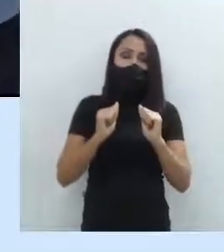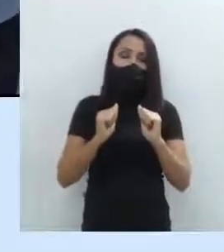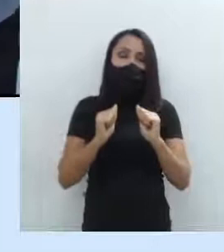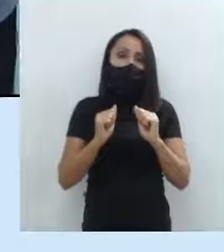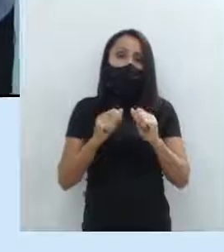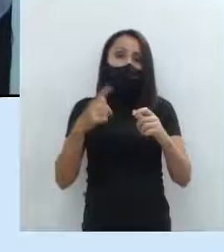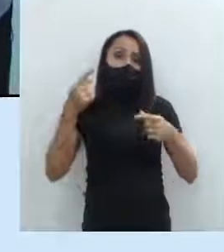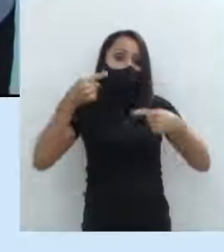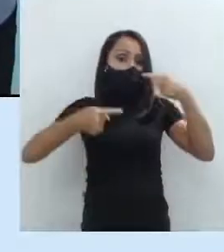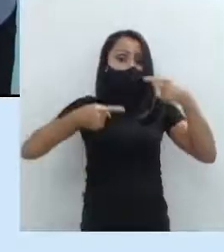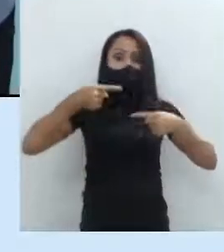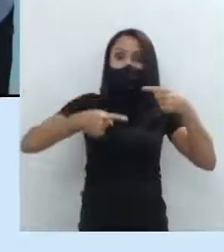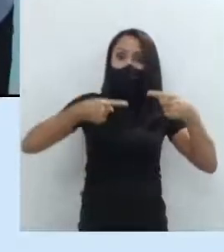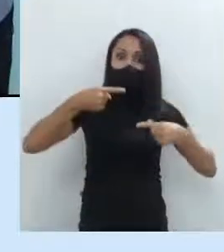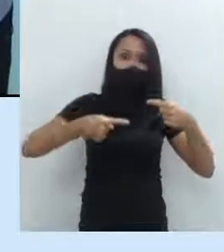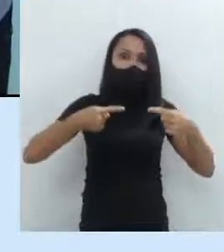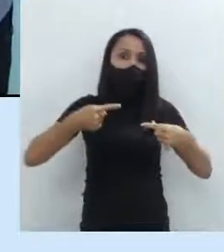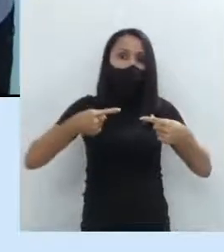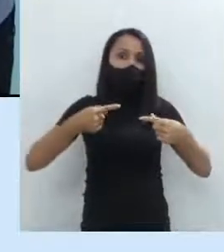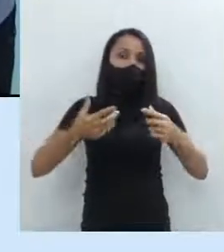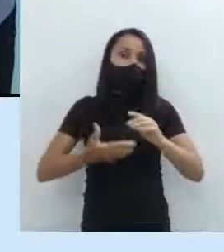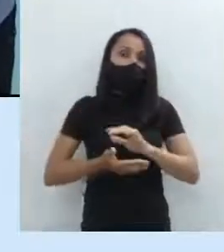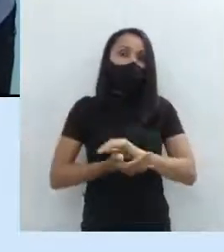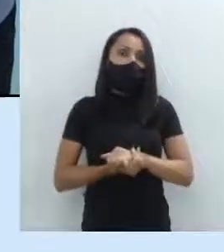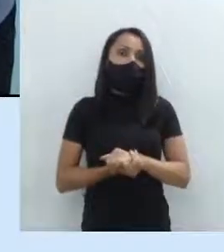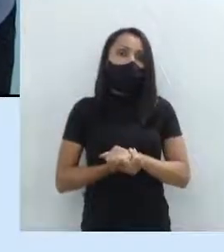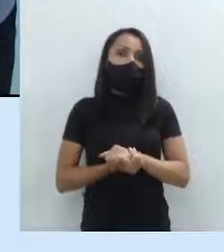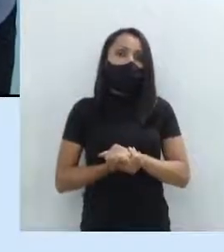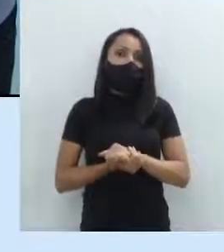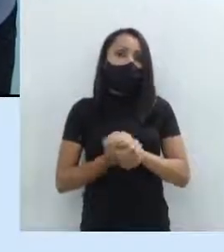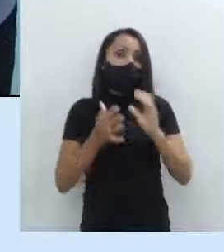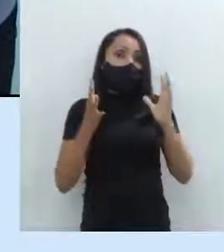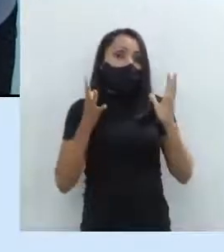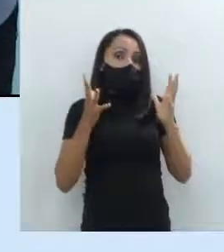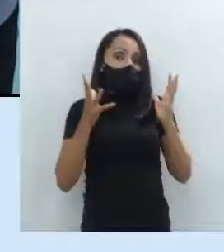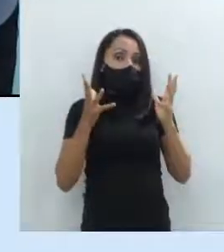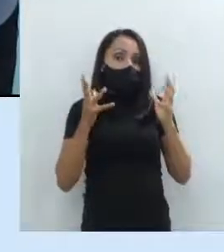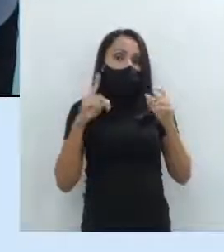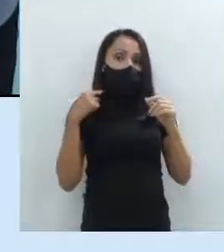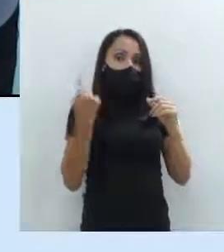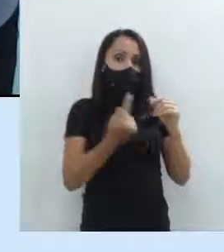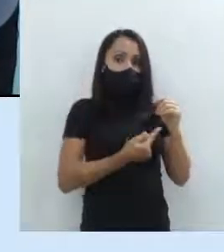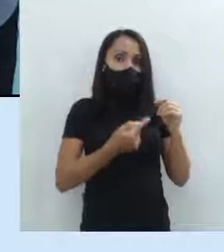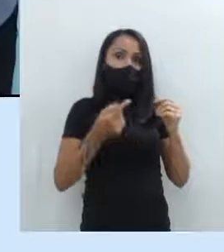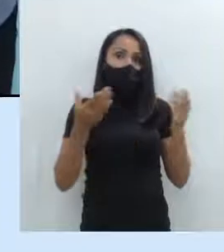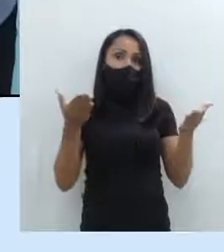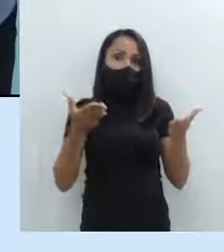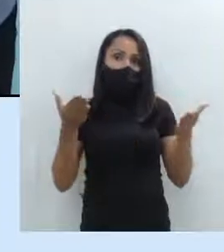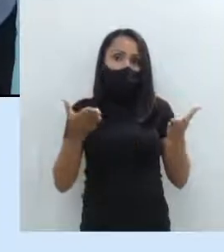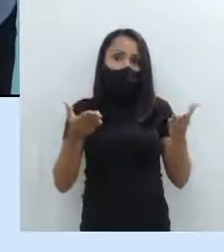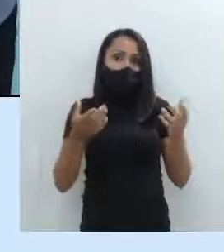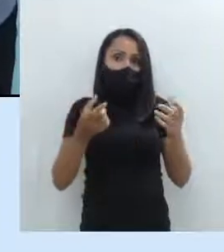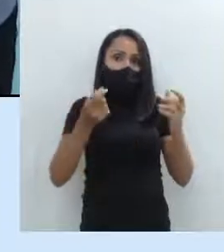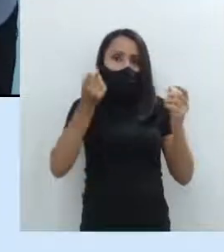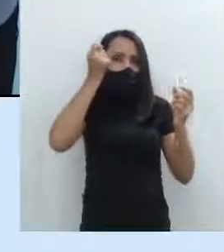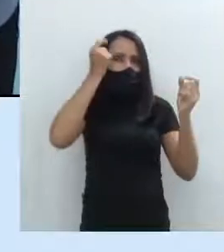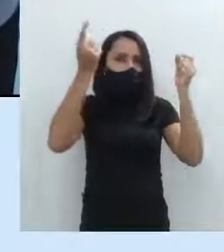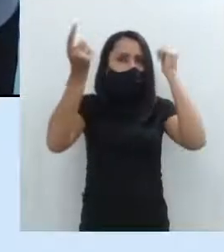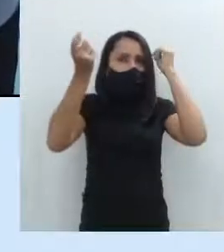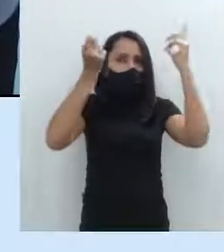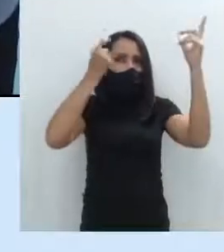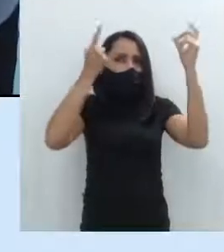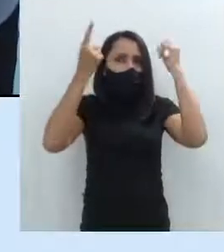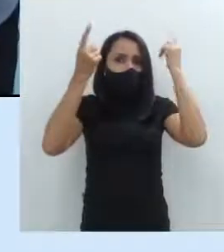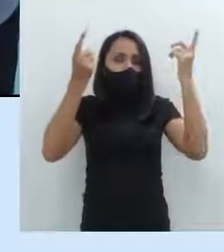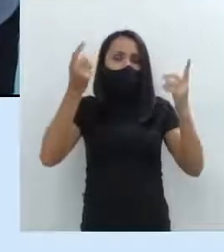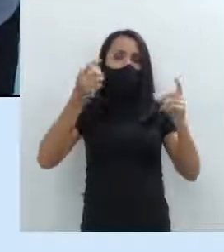em um político. O mito, nós hoje criamos vários tipos de mitos, várias formas